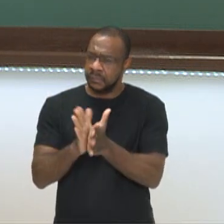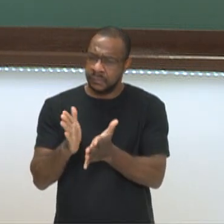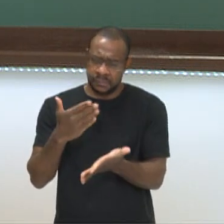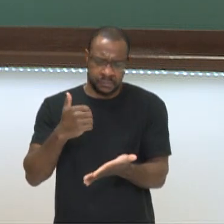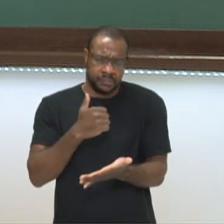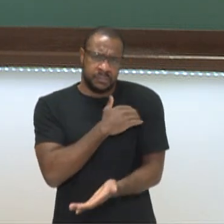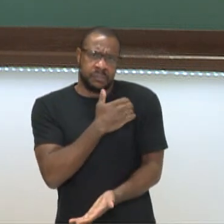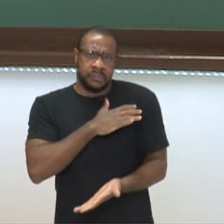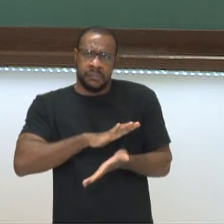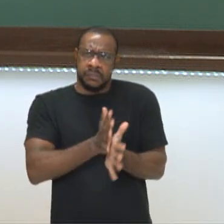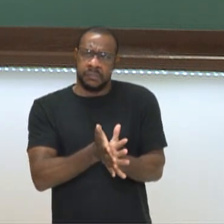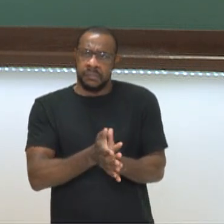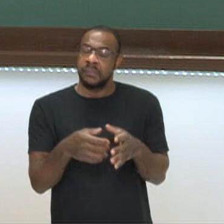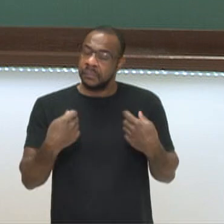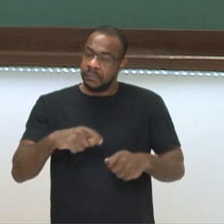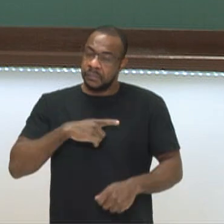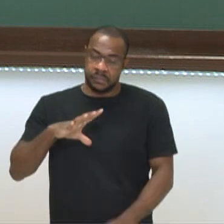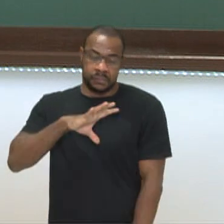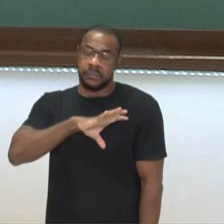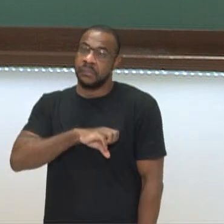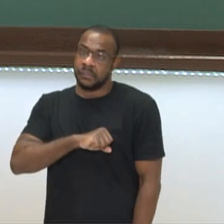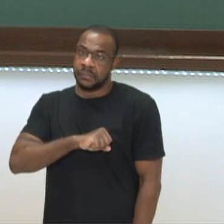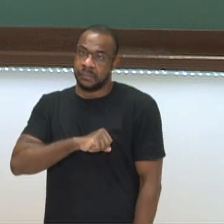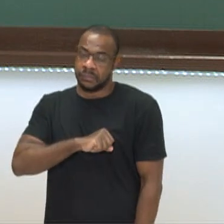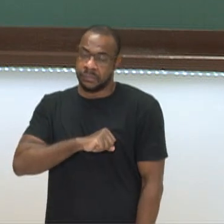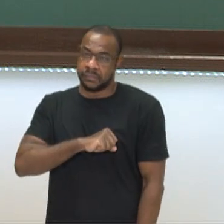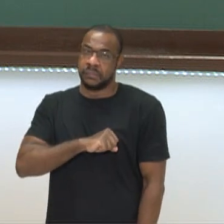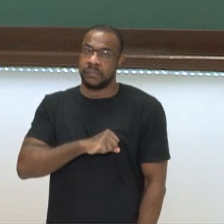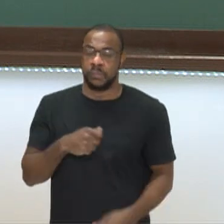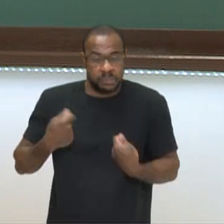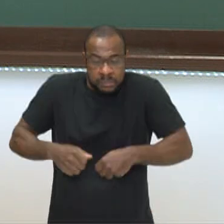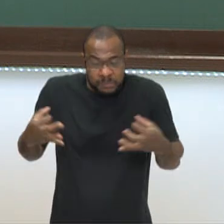preconceito, seja mais amor no peito. Não precisa ser